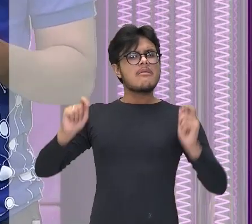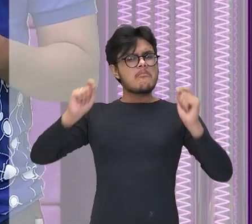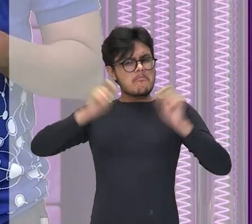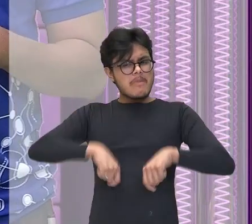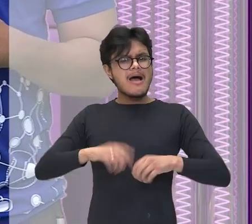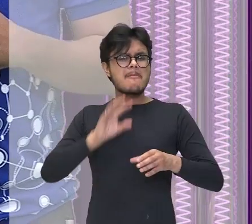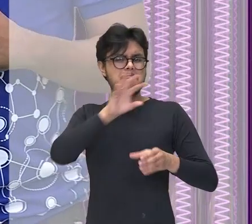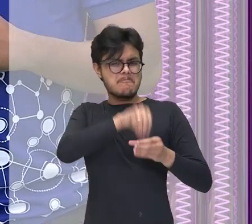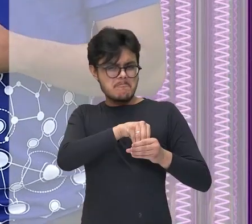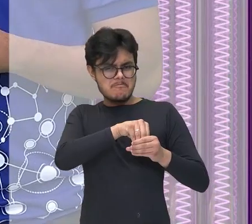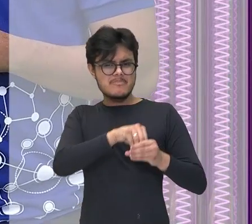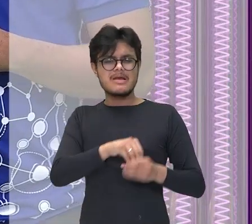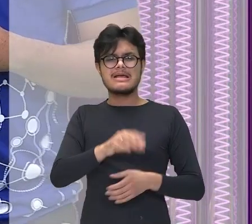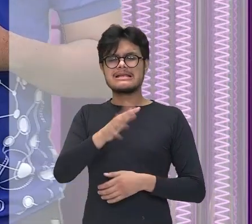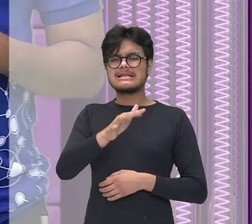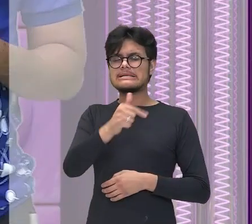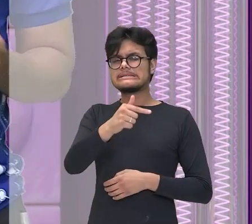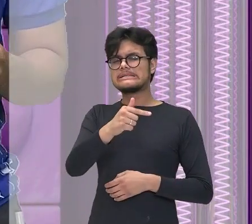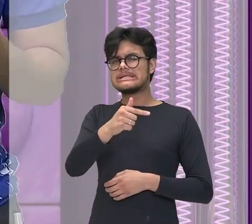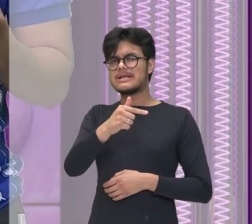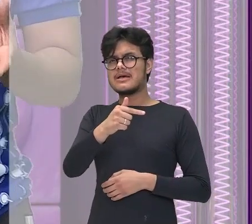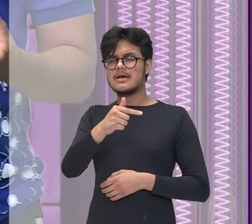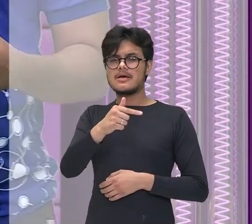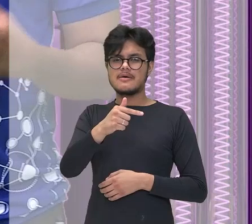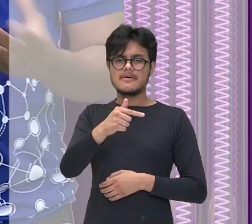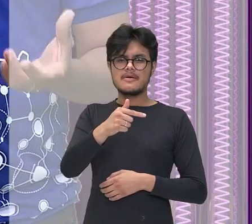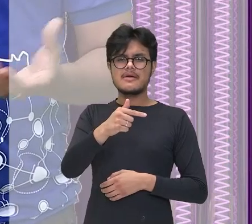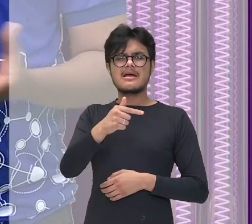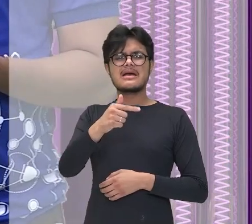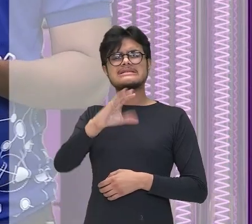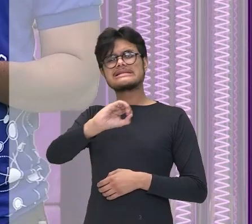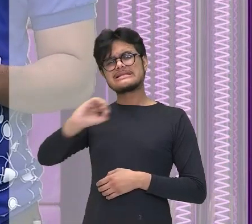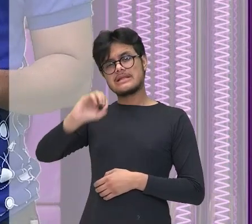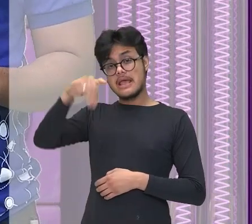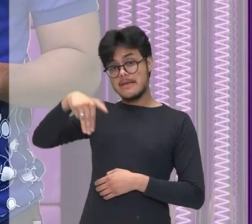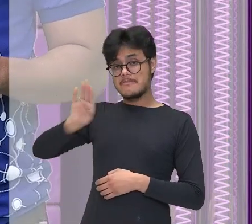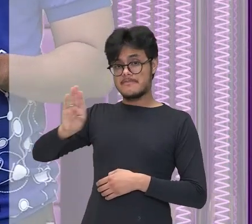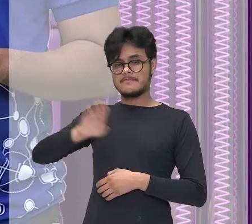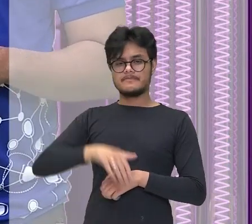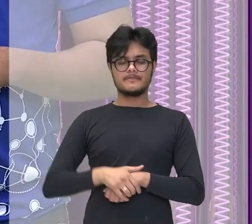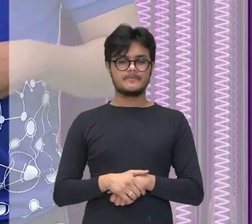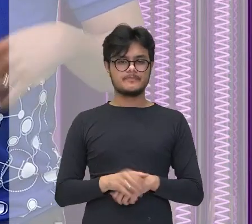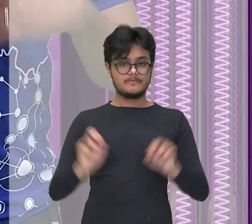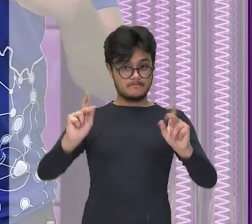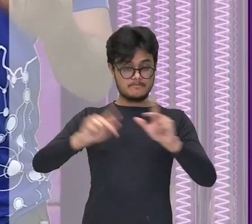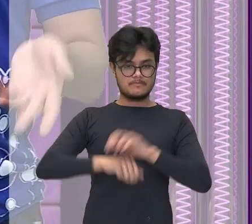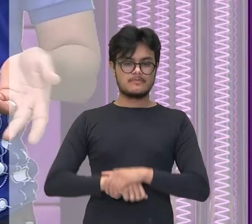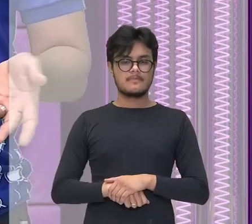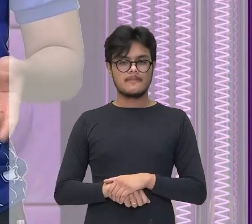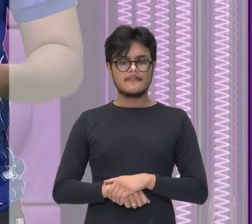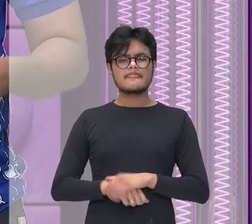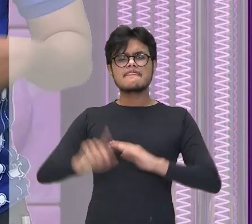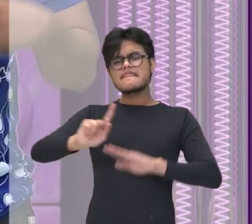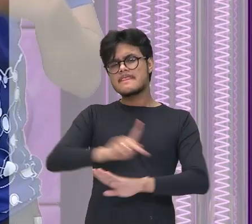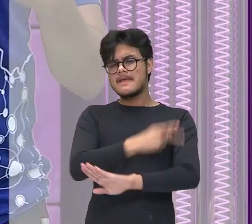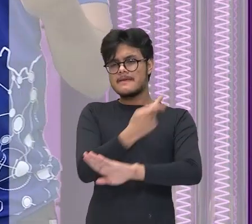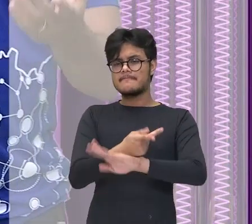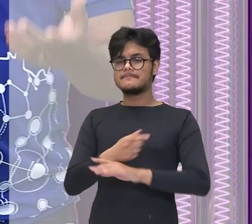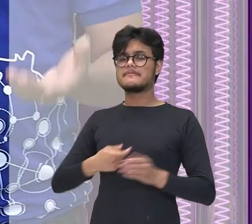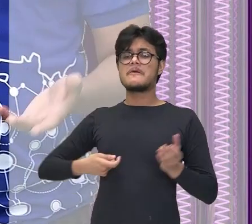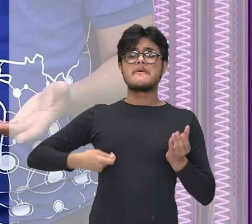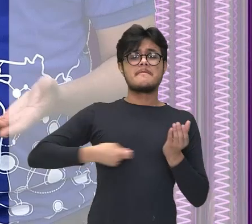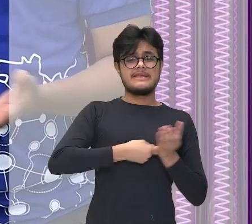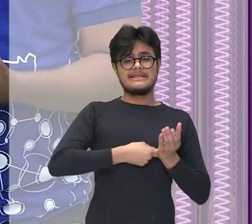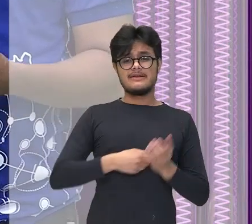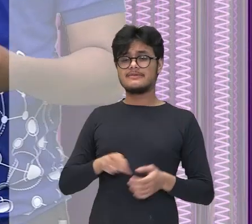muito tempo, foi de 700 MB, ou 700 megabytes, beleza? Depois disso, nós fomos para